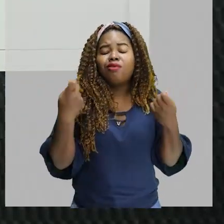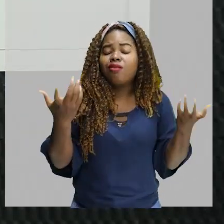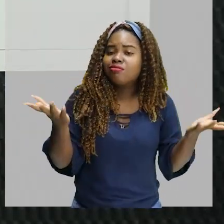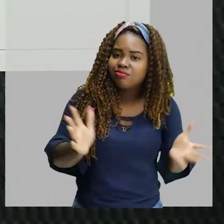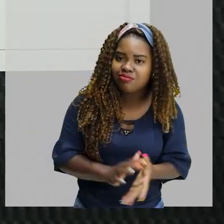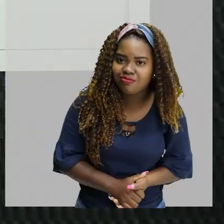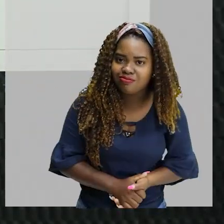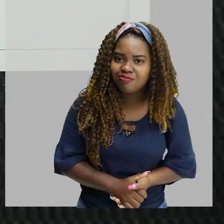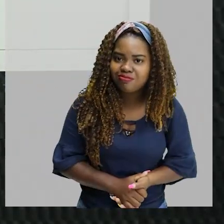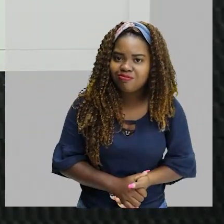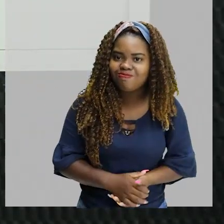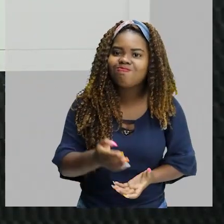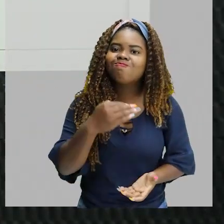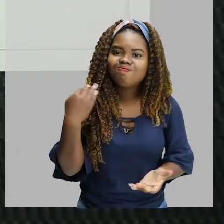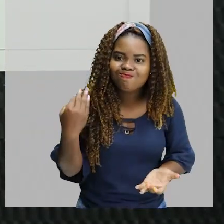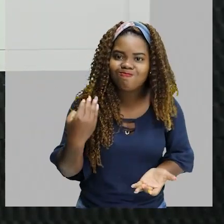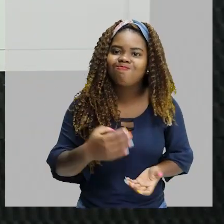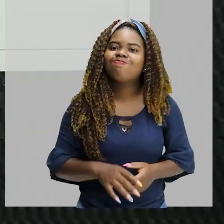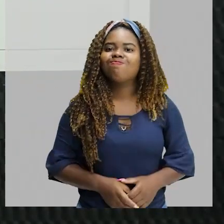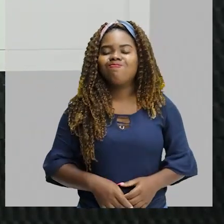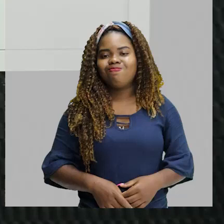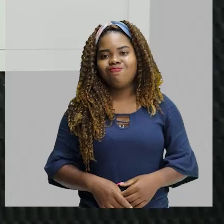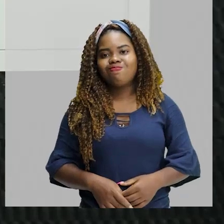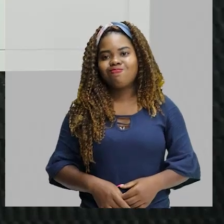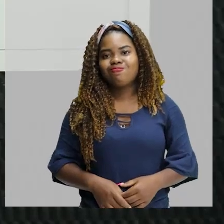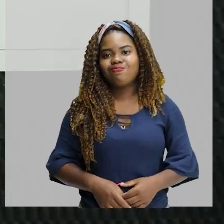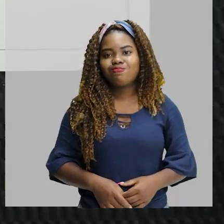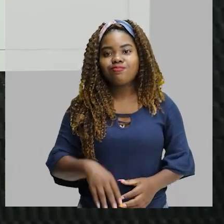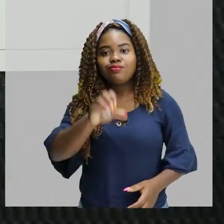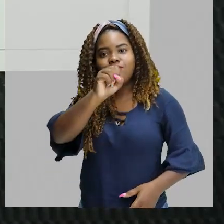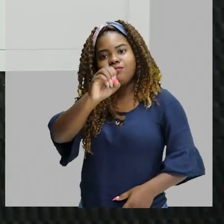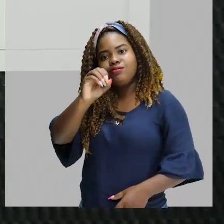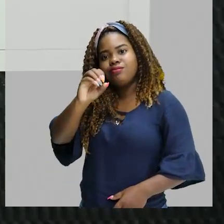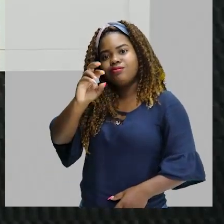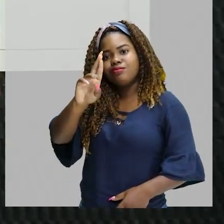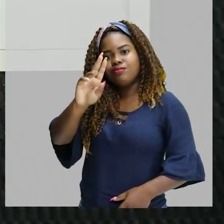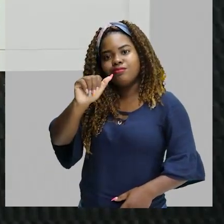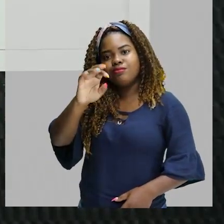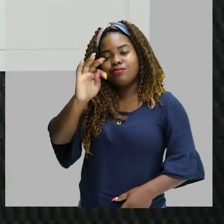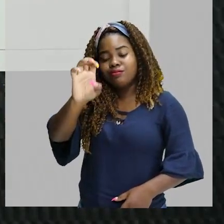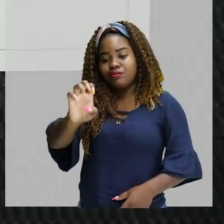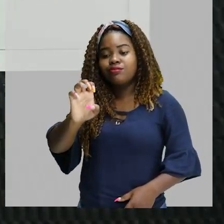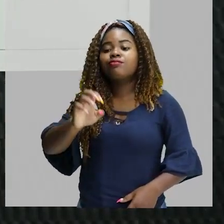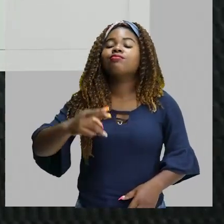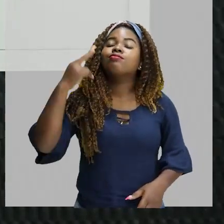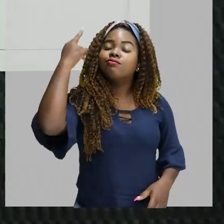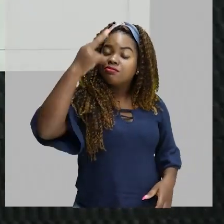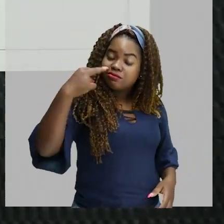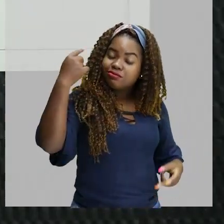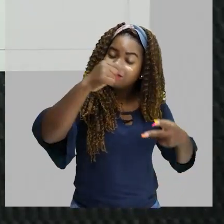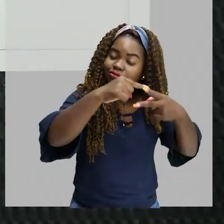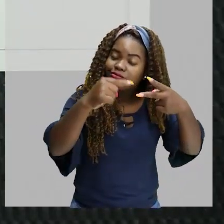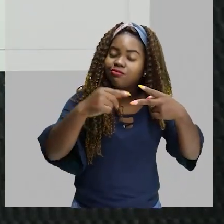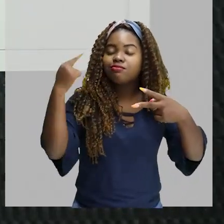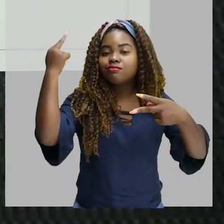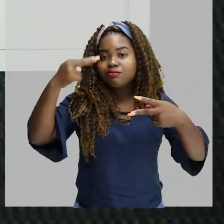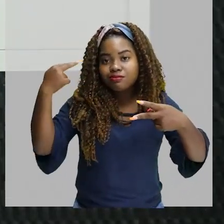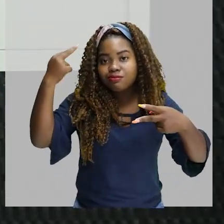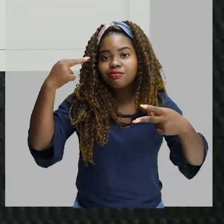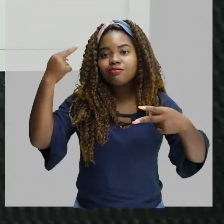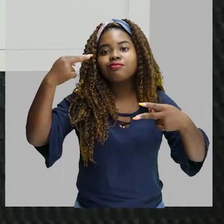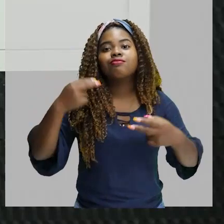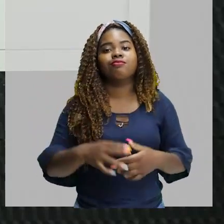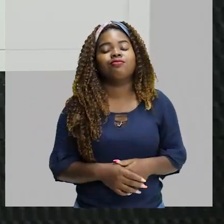morte. Ok? Sócrates traz essas grandes reflexões, tá bom? Aí você pode passar